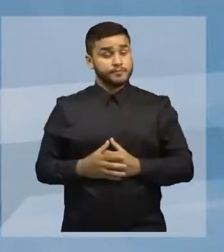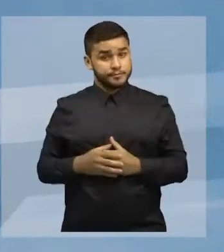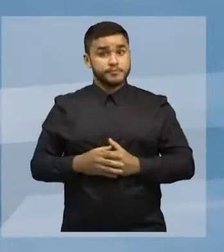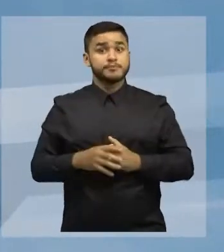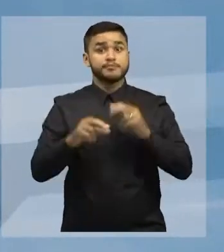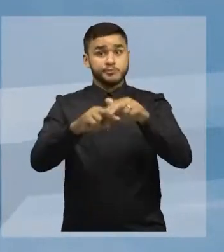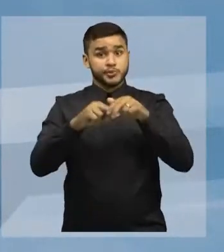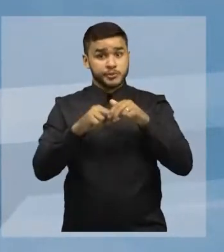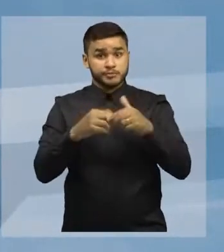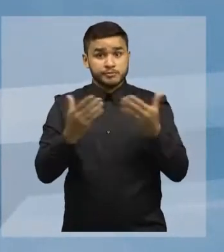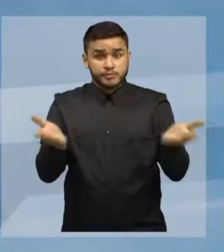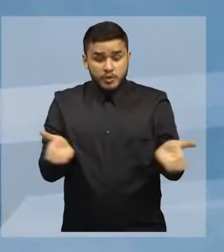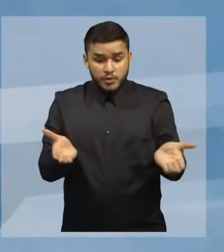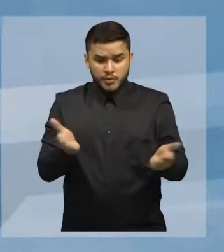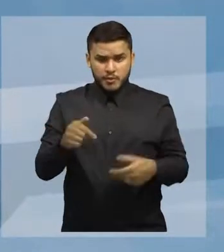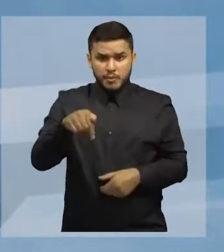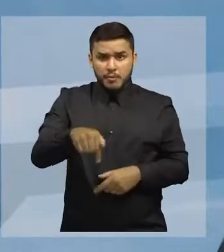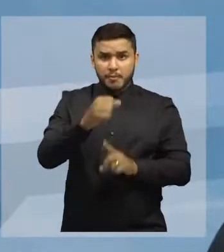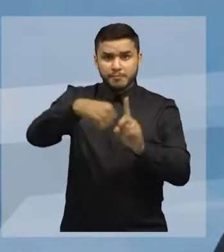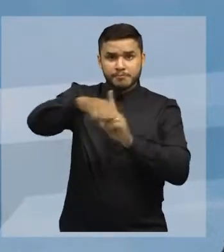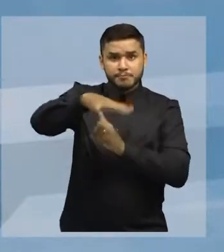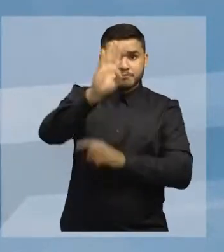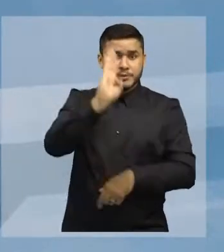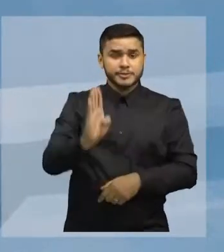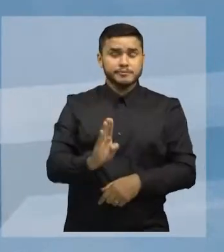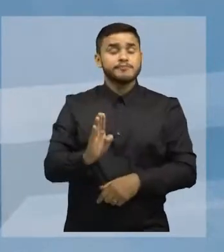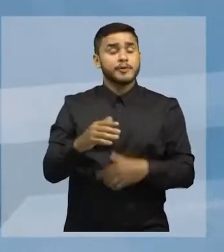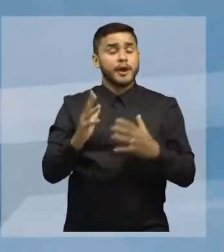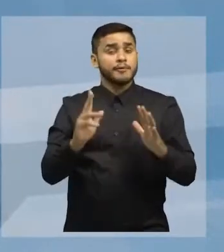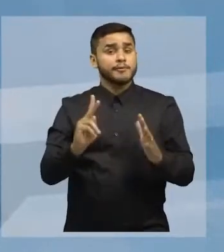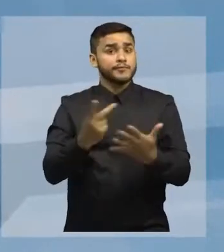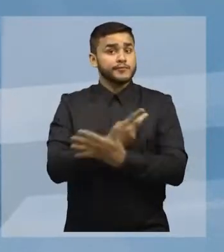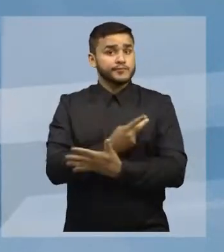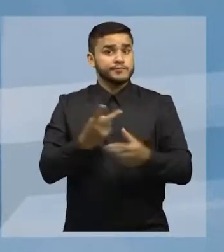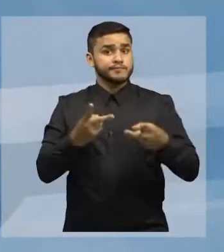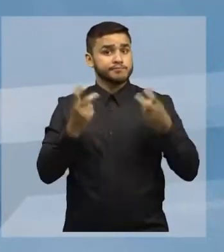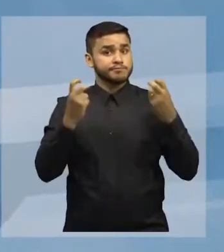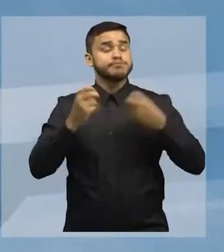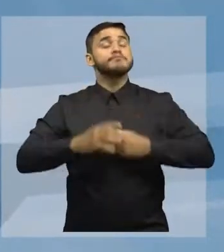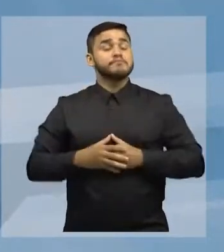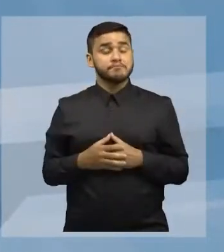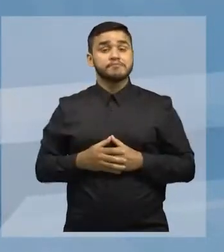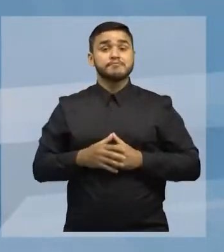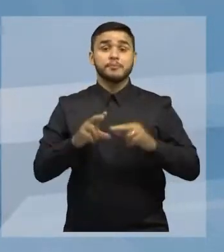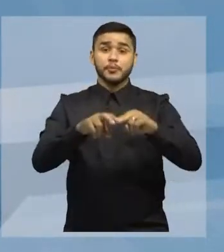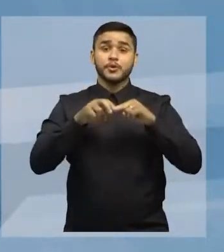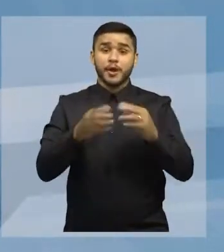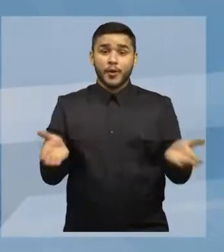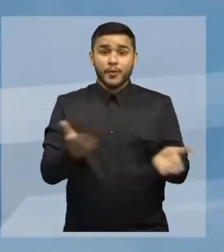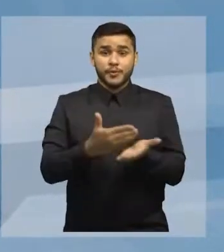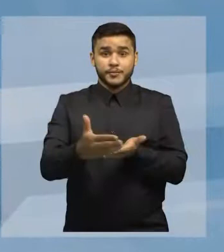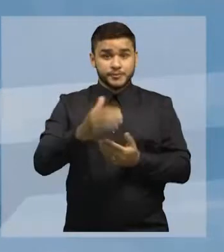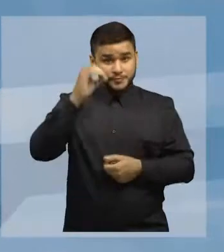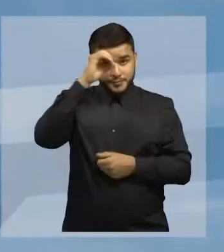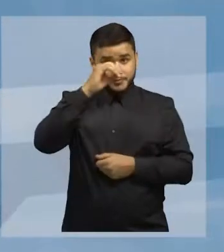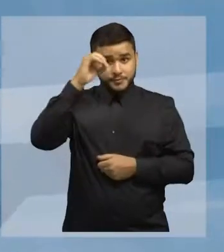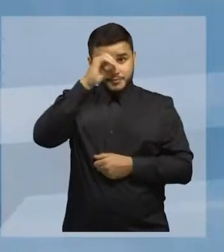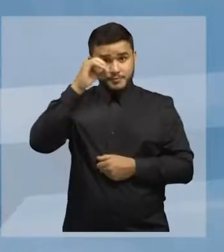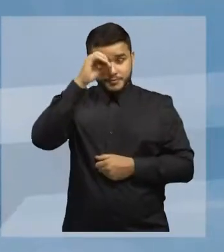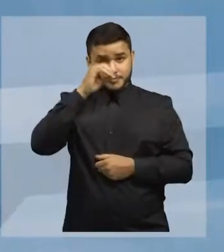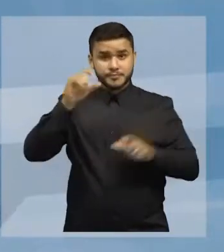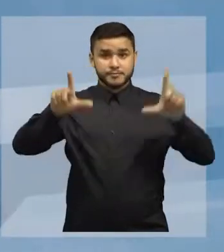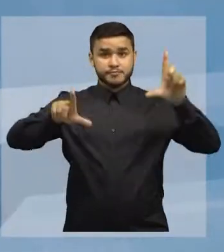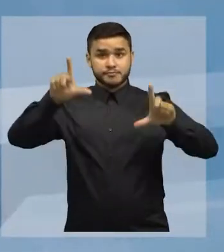sociedade brasileira. É para discutirmos estes e outros aspectos dessa questão da nossa política nacional e também local que nós